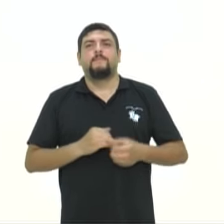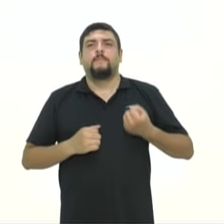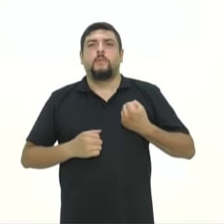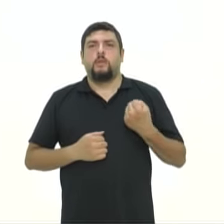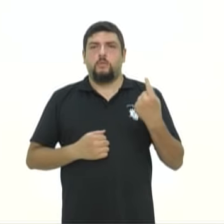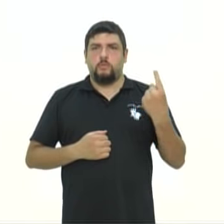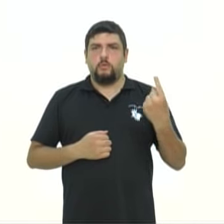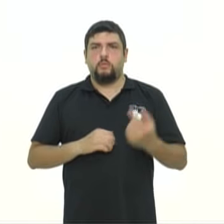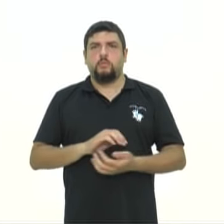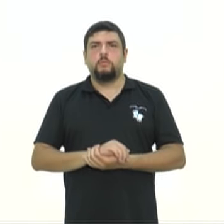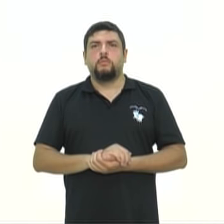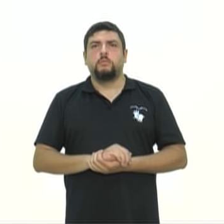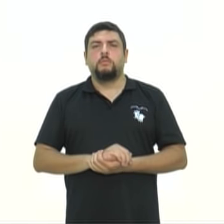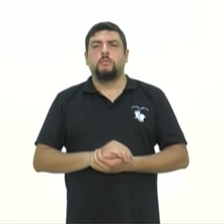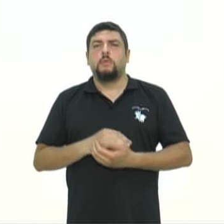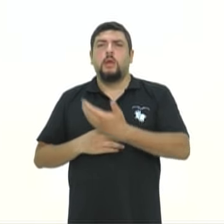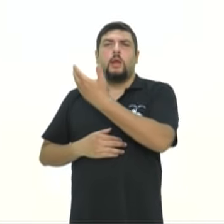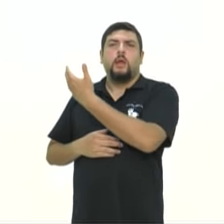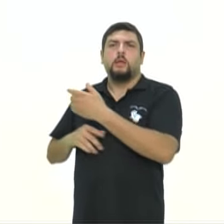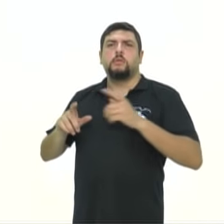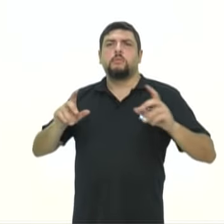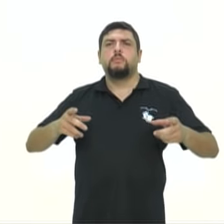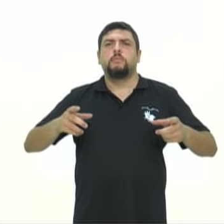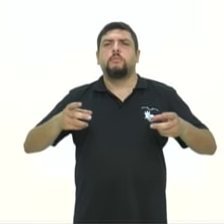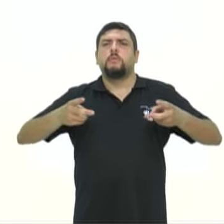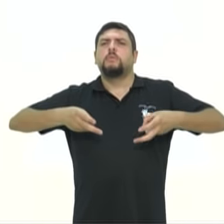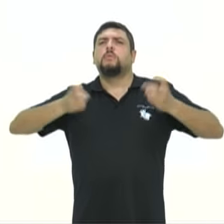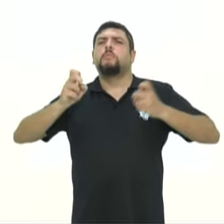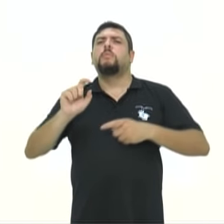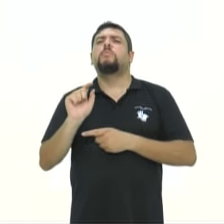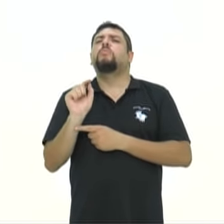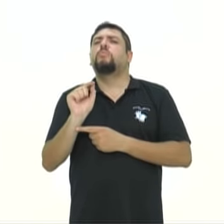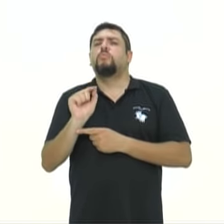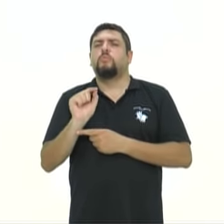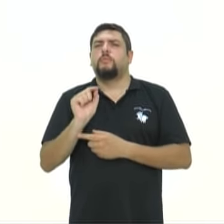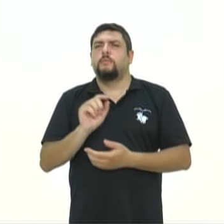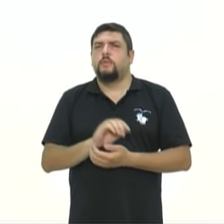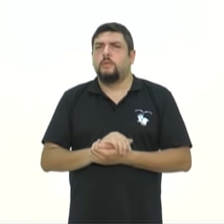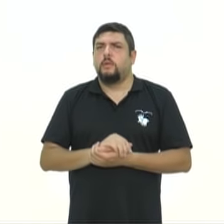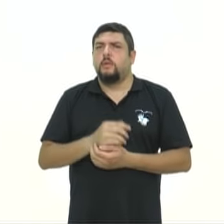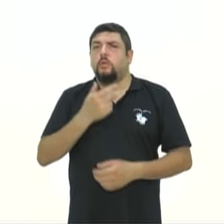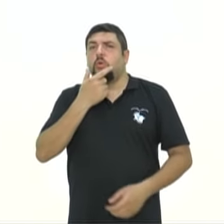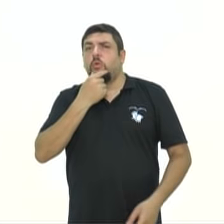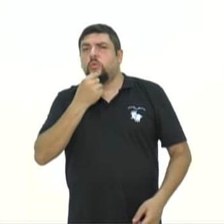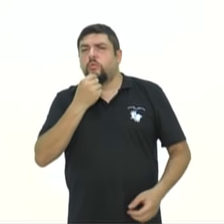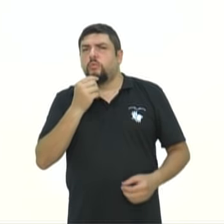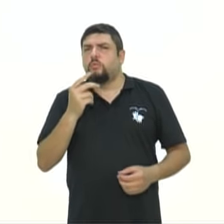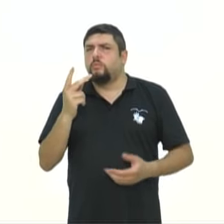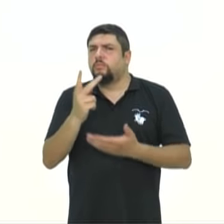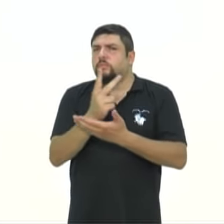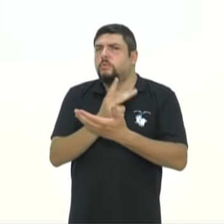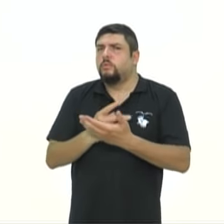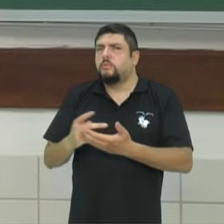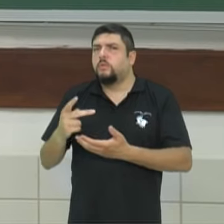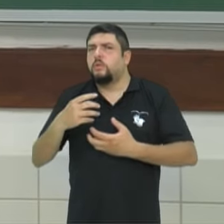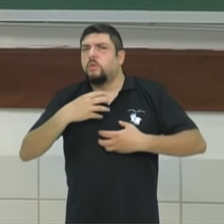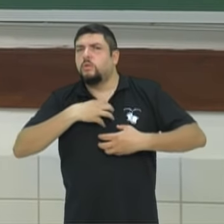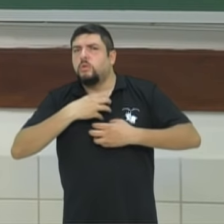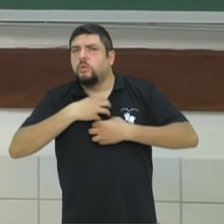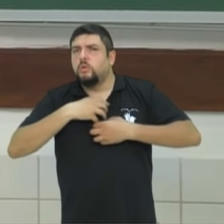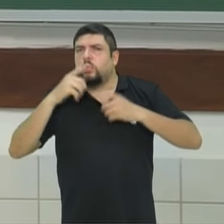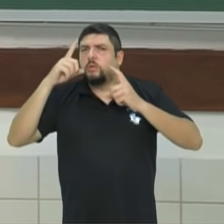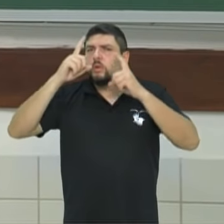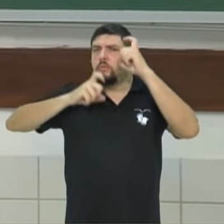que podemos compreender desta charge a partir das informações apontadas pela linguagem não verbal? Então, vocês vão analisar as